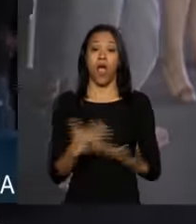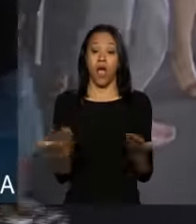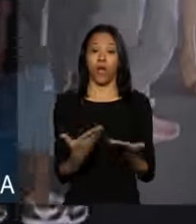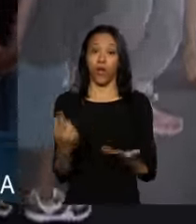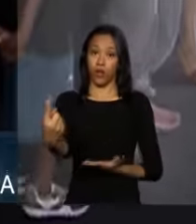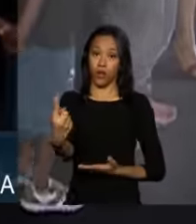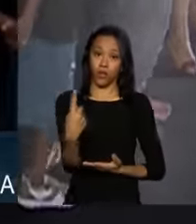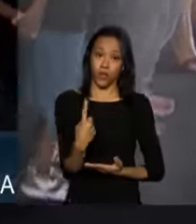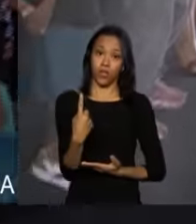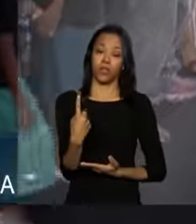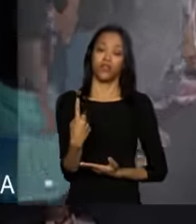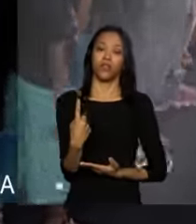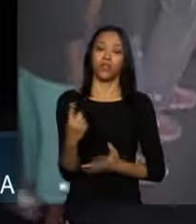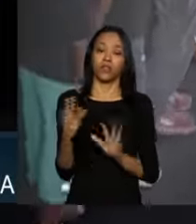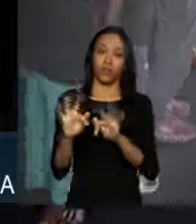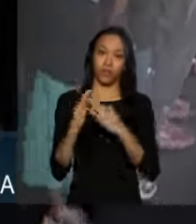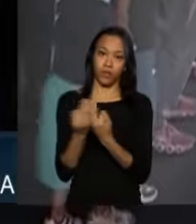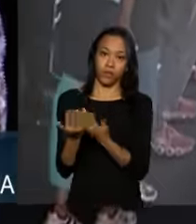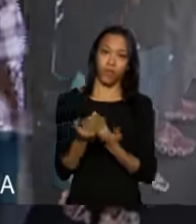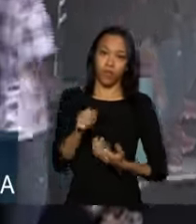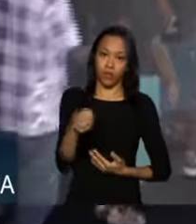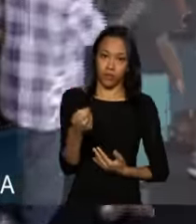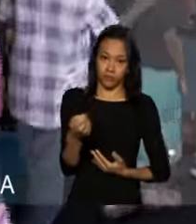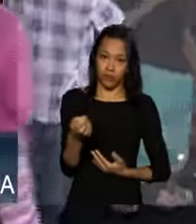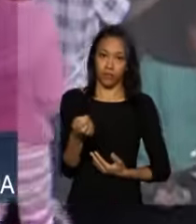de Juazeiro.